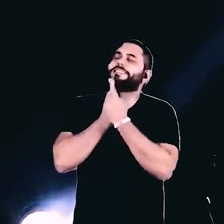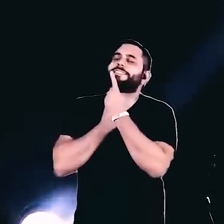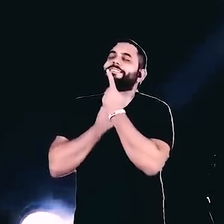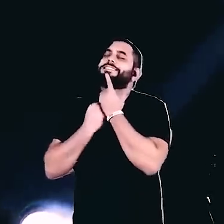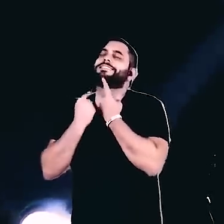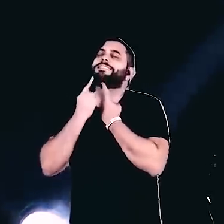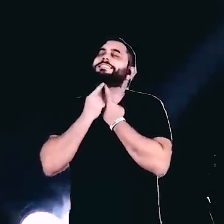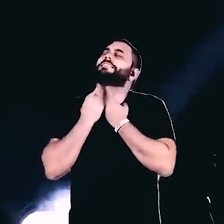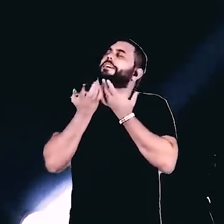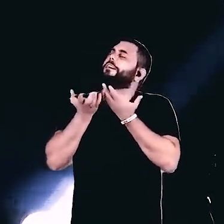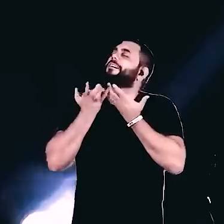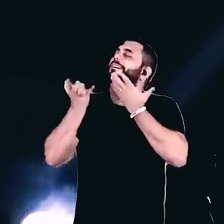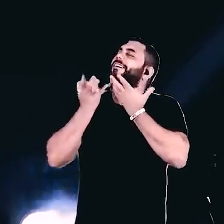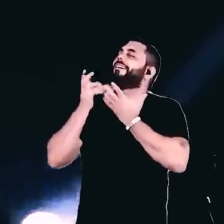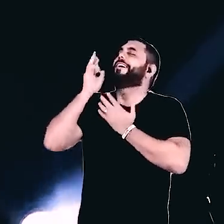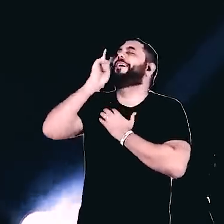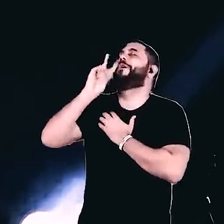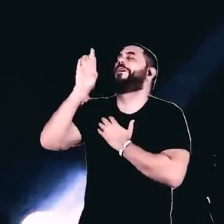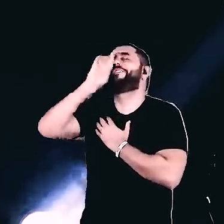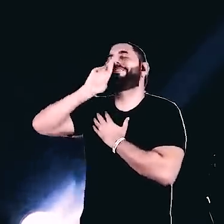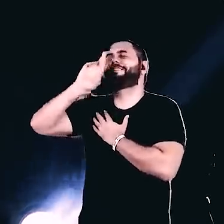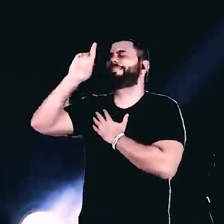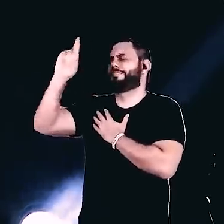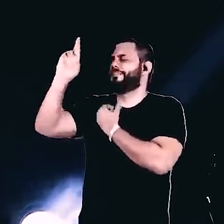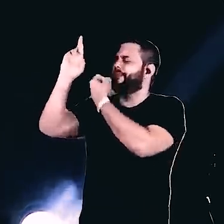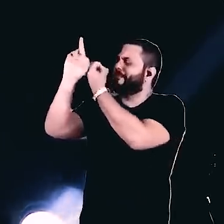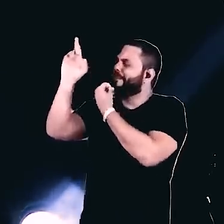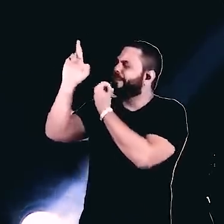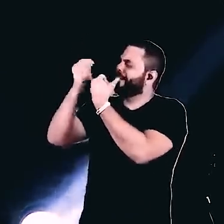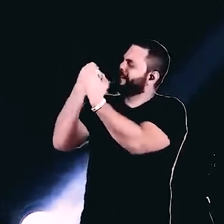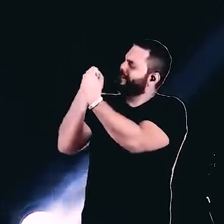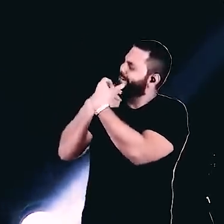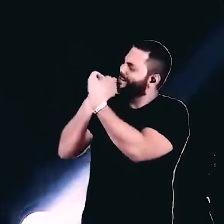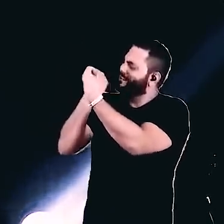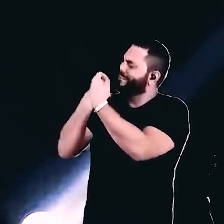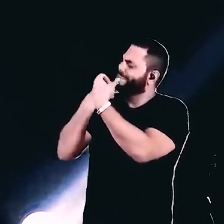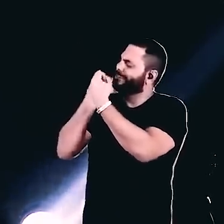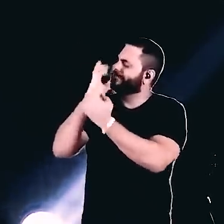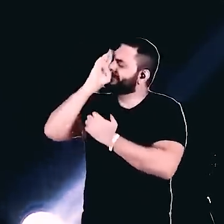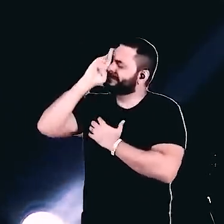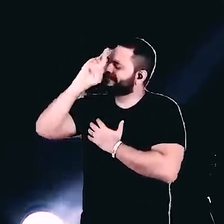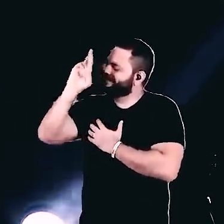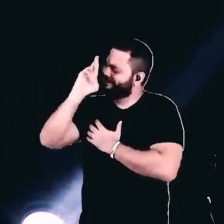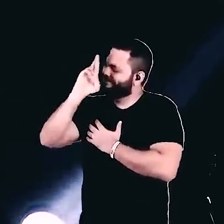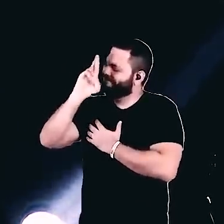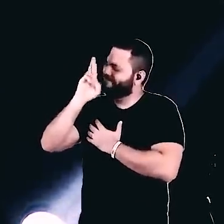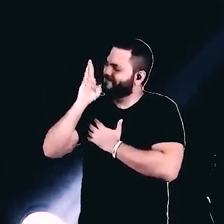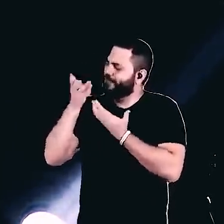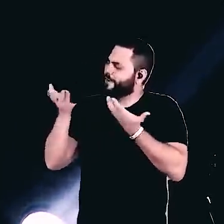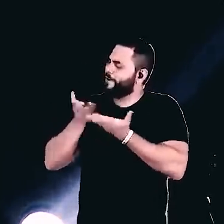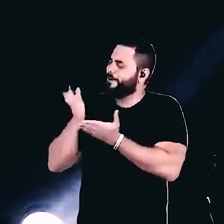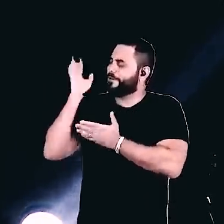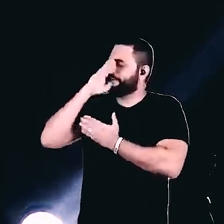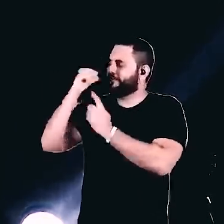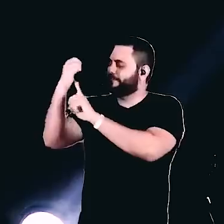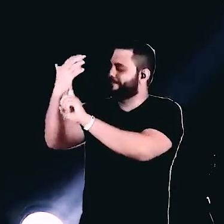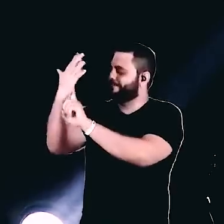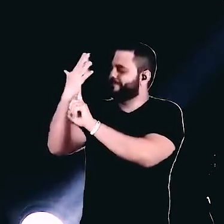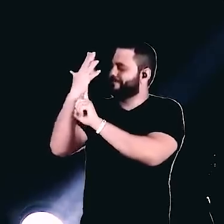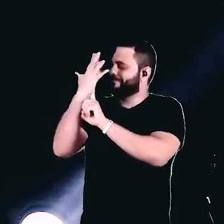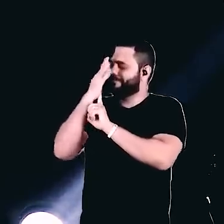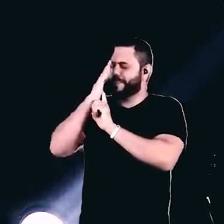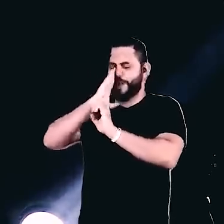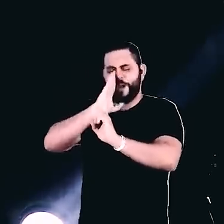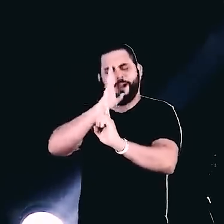porque queremos ouvir a tua voz. Fala conosco, nos ensina a tua palavra, Pai. Que o Senhor nos mostre o caminho, nos mostre